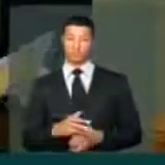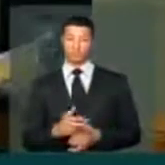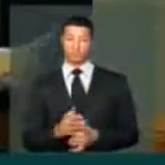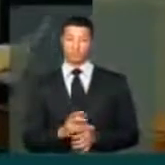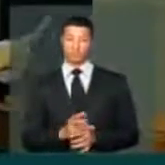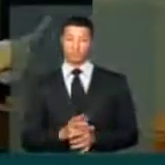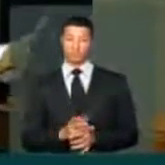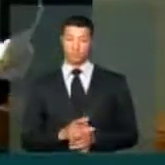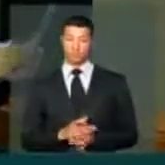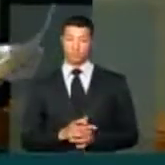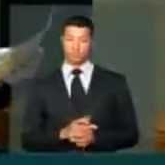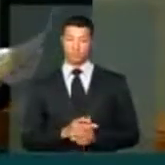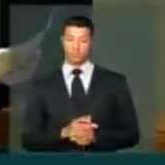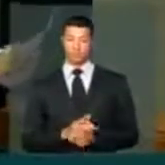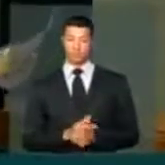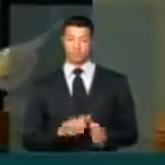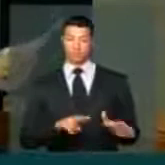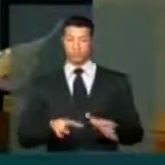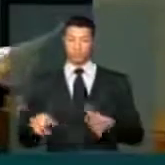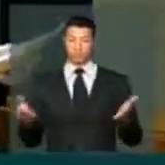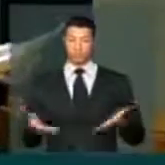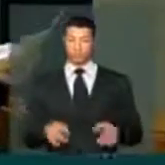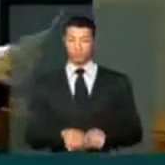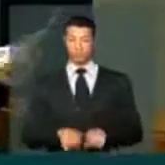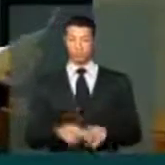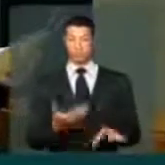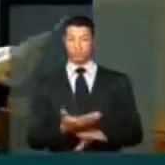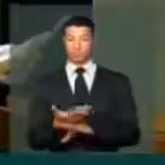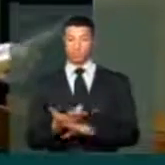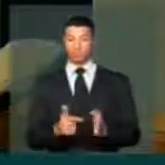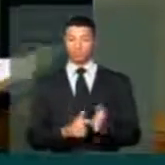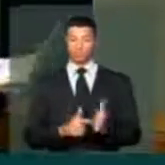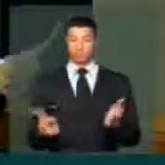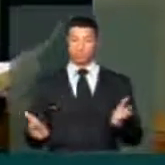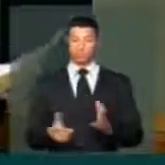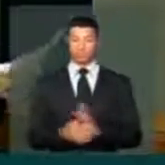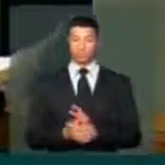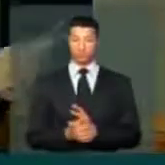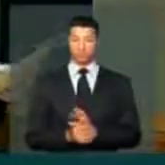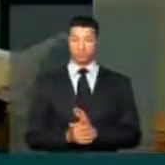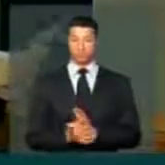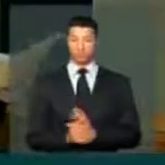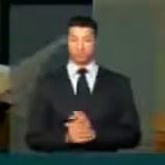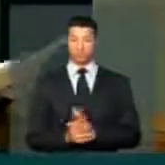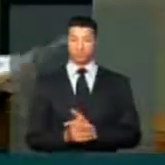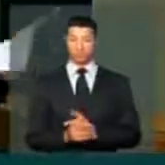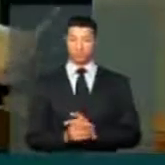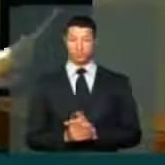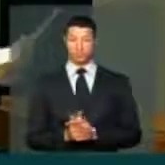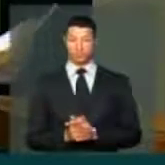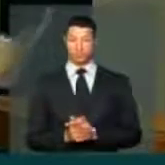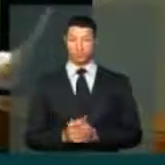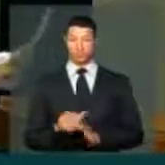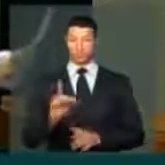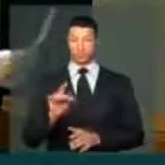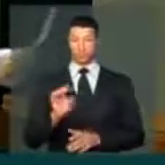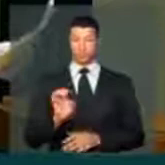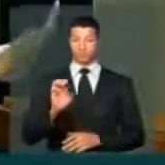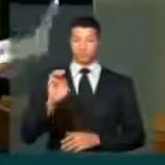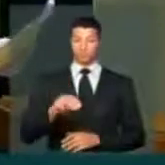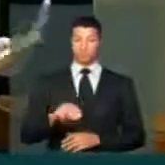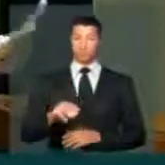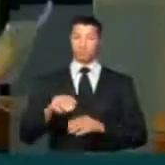matéria que saiu também esta semana, aliás hoje, que diz o seguinte: DEM questiona acordo